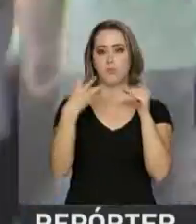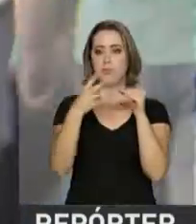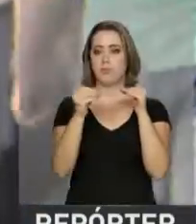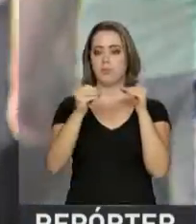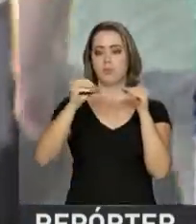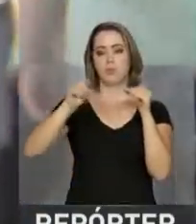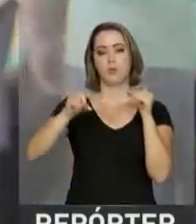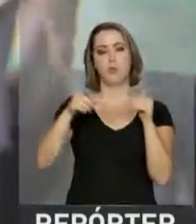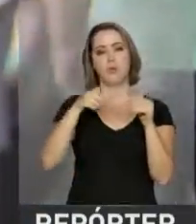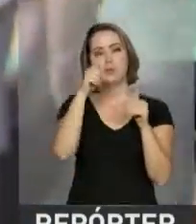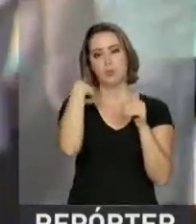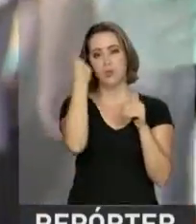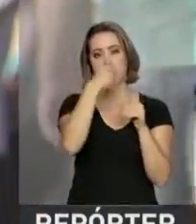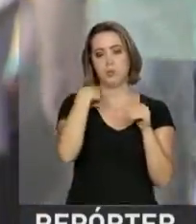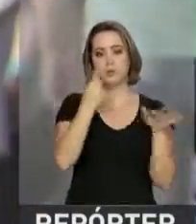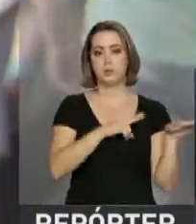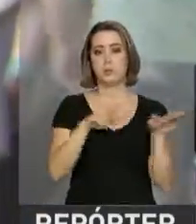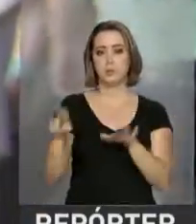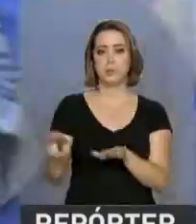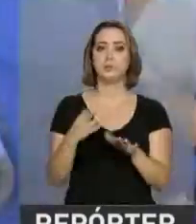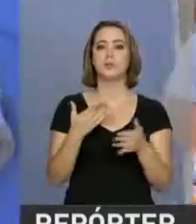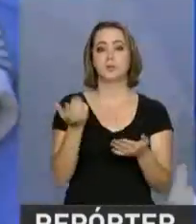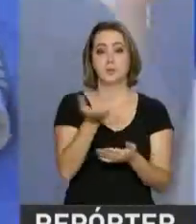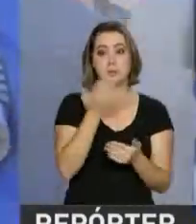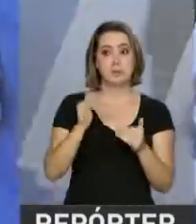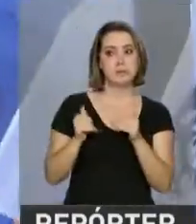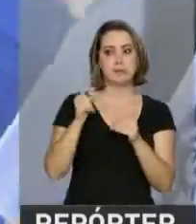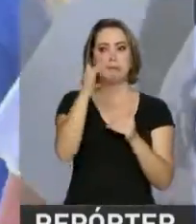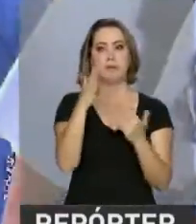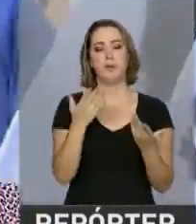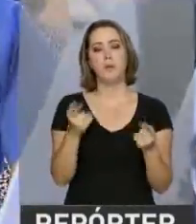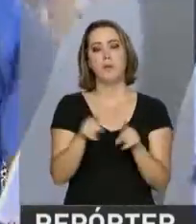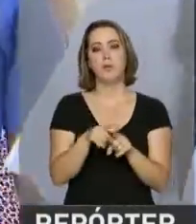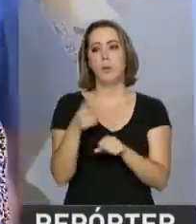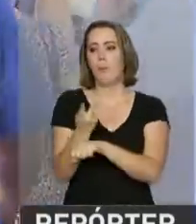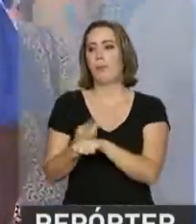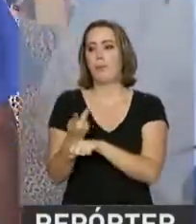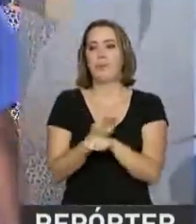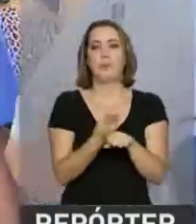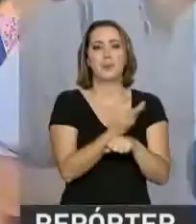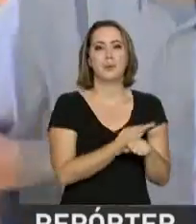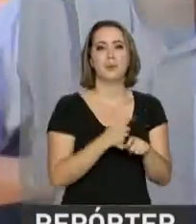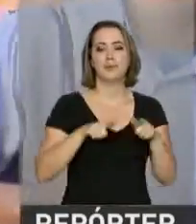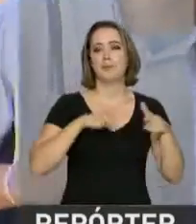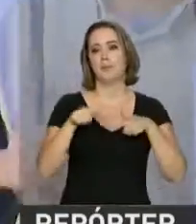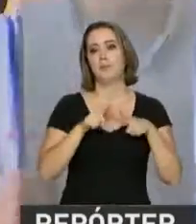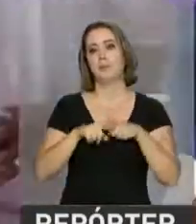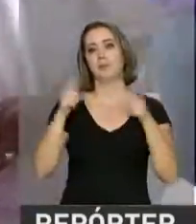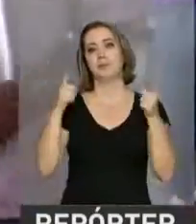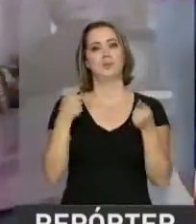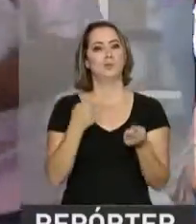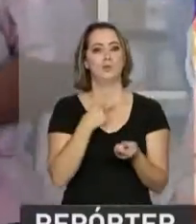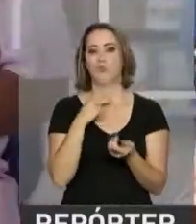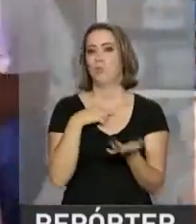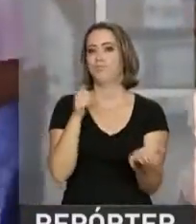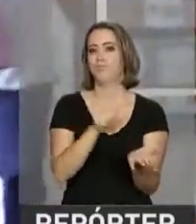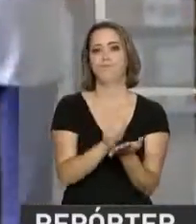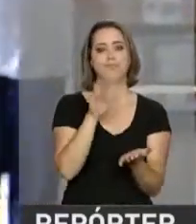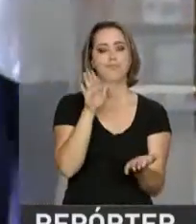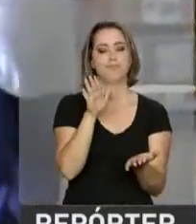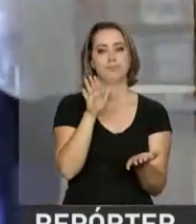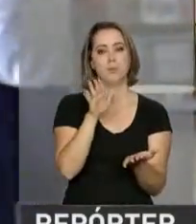mas gostaria de trabalhar mais ou ainda aqueles que buscam emprego mas não podem assumir a vaga o número é